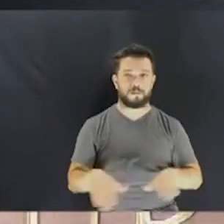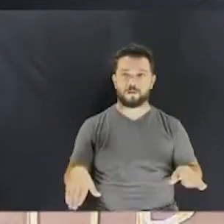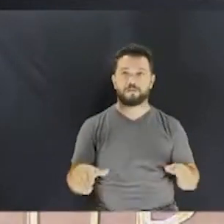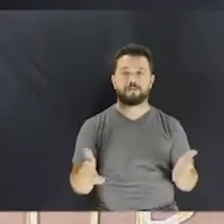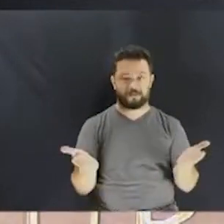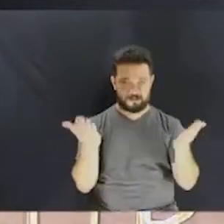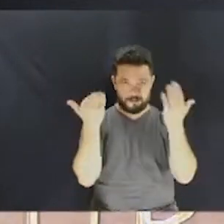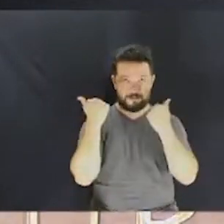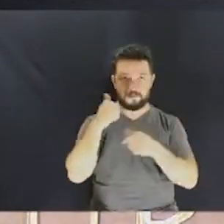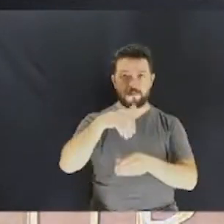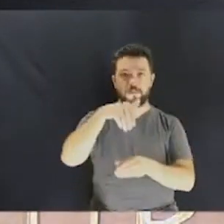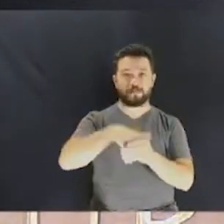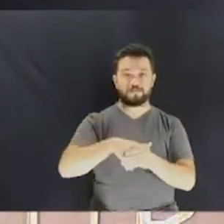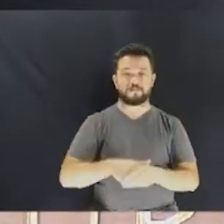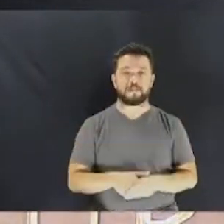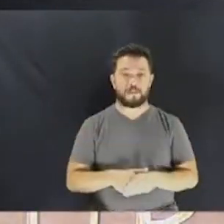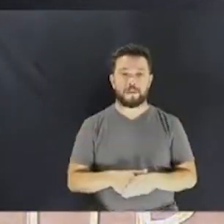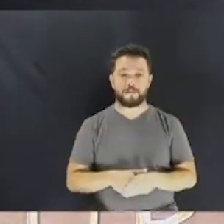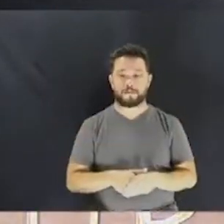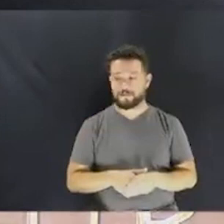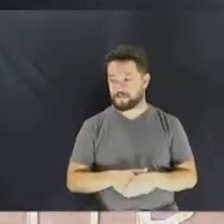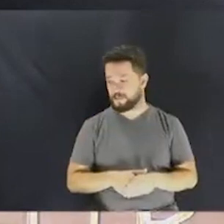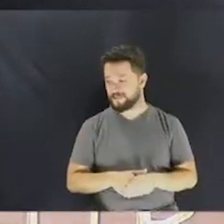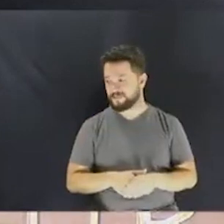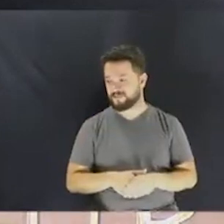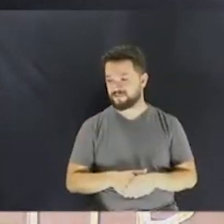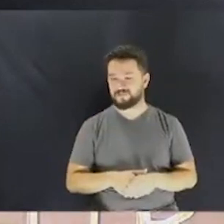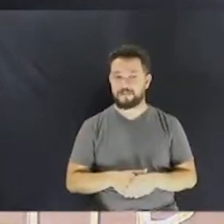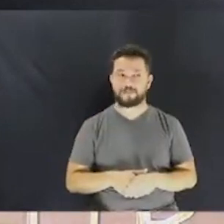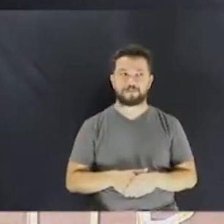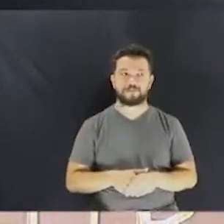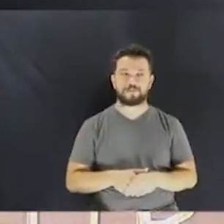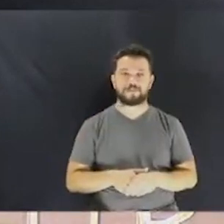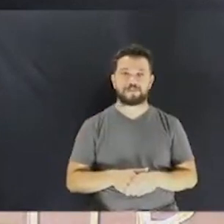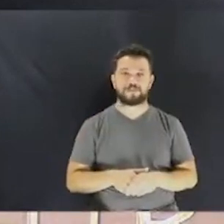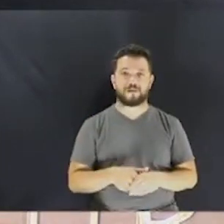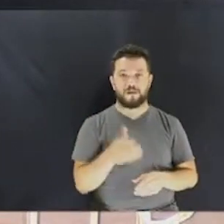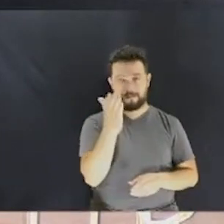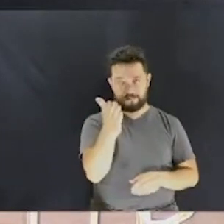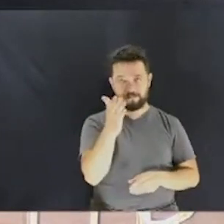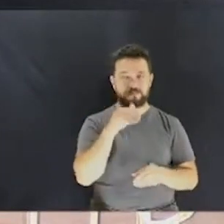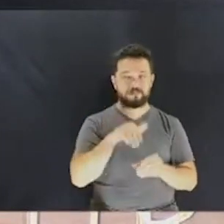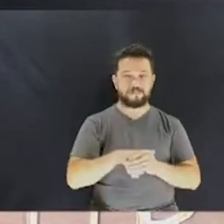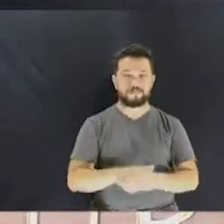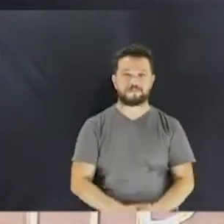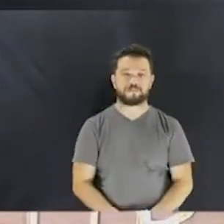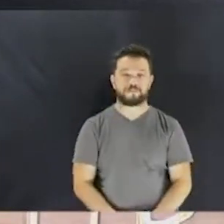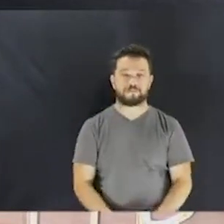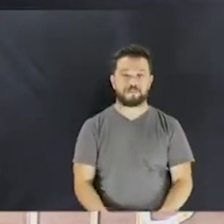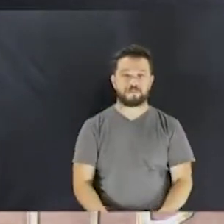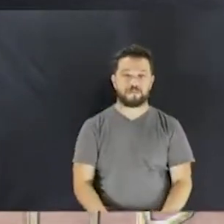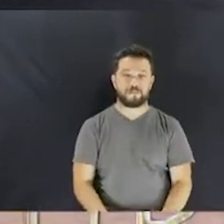algum vereador deseja encaminhar. Não temos vereador para encaminhar. Então, vereadores e vereadores, manifestem seus votos.